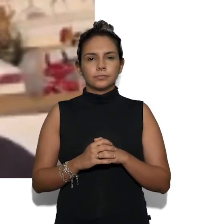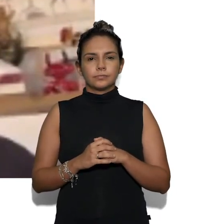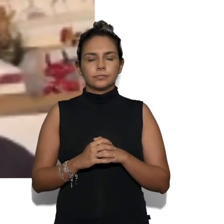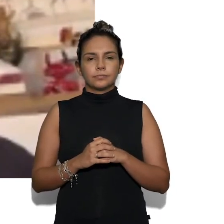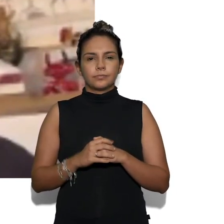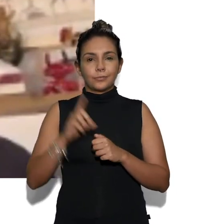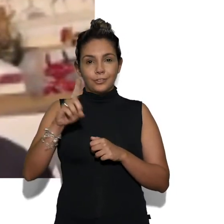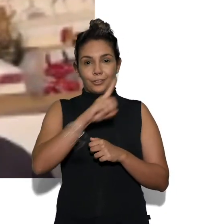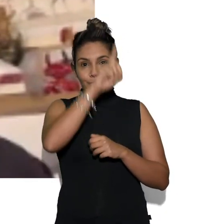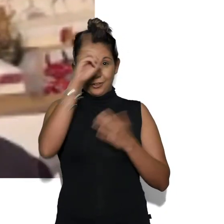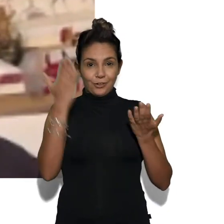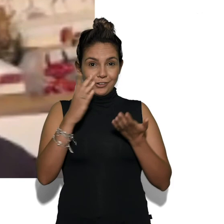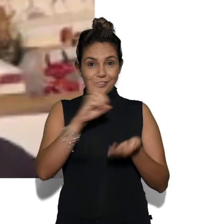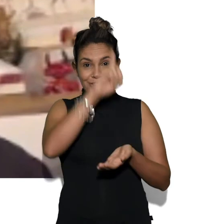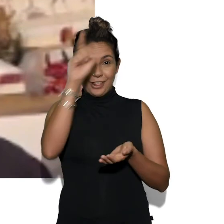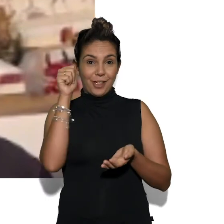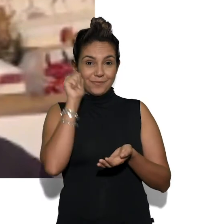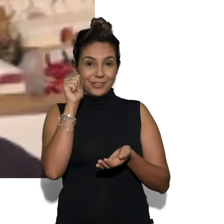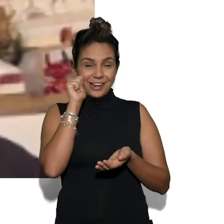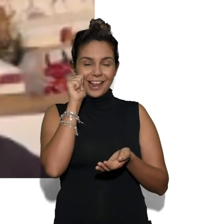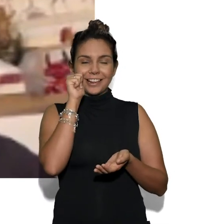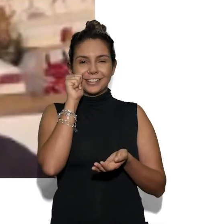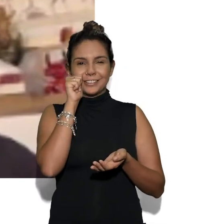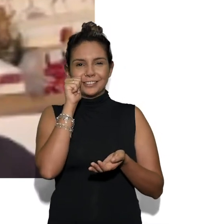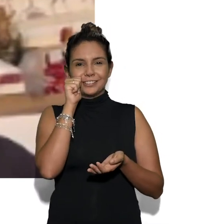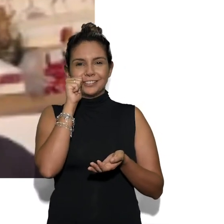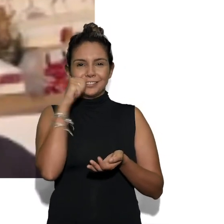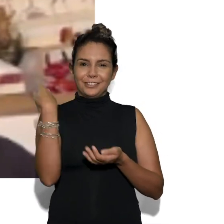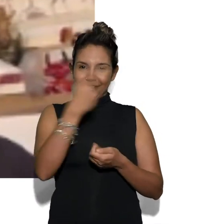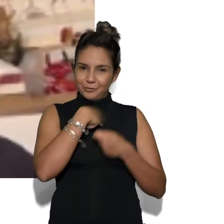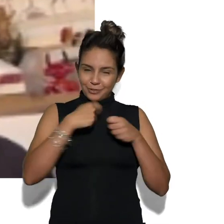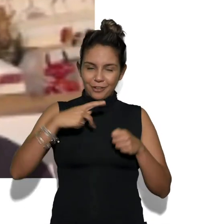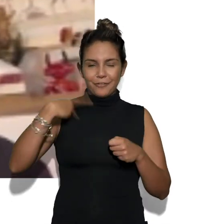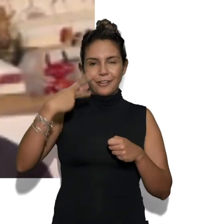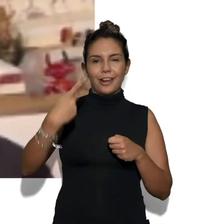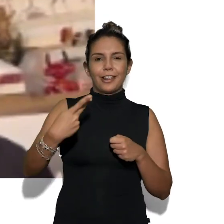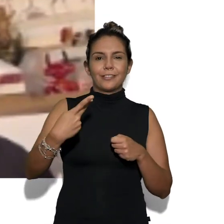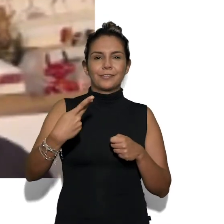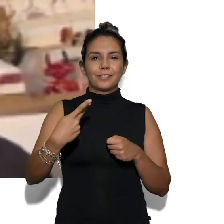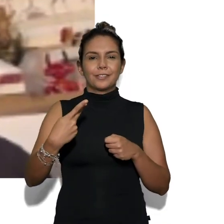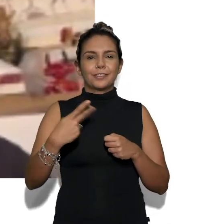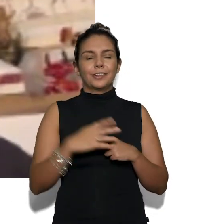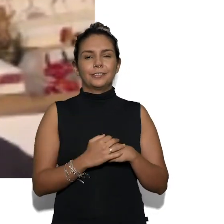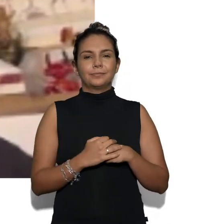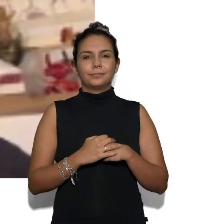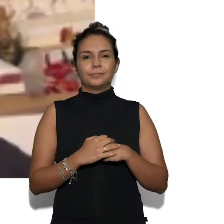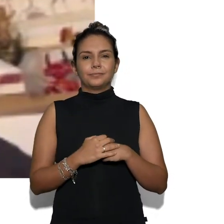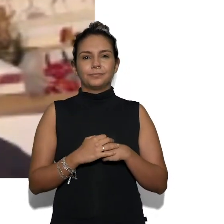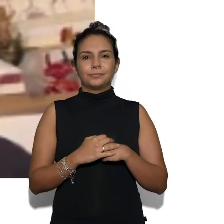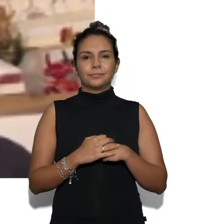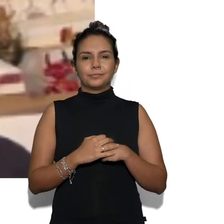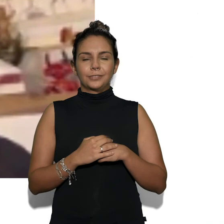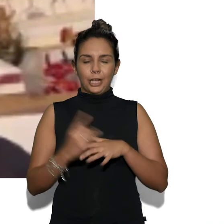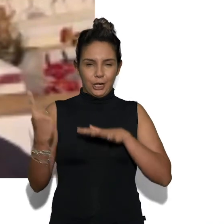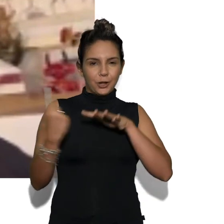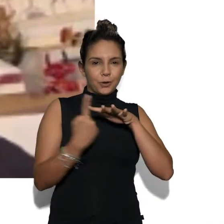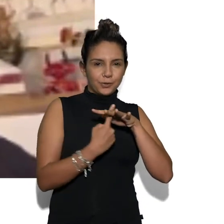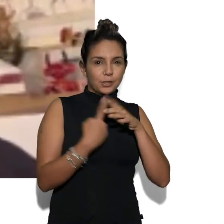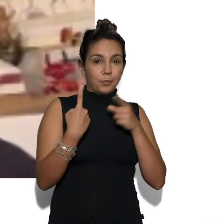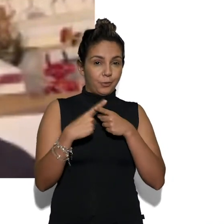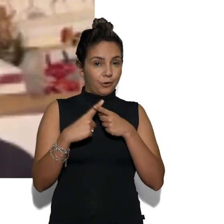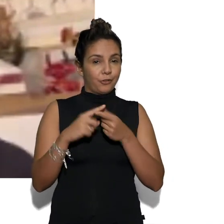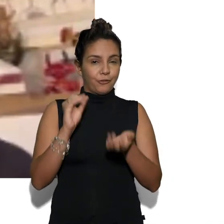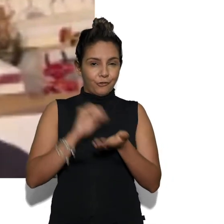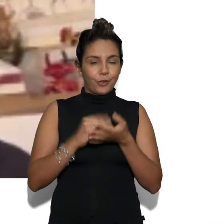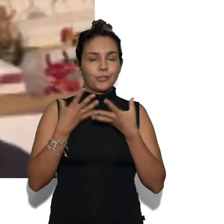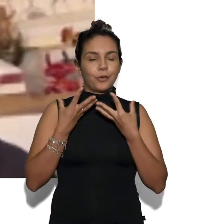Dia Internacional da Mulher, né? Precisamos mesmo de falar numa maior paridade, numa maior inclusão, porque ainda